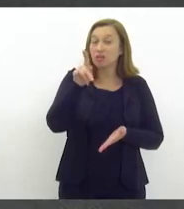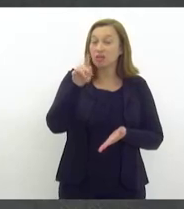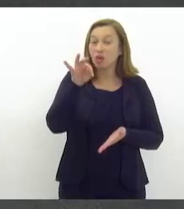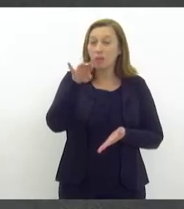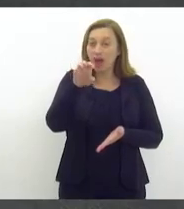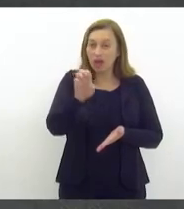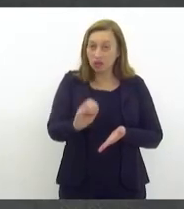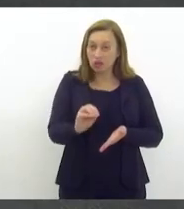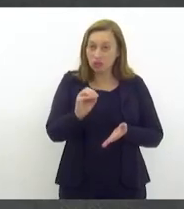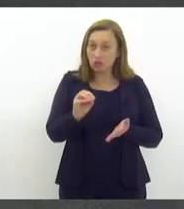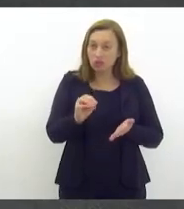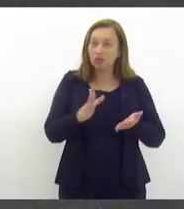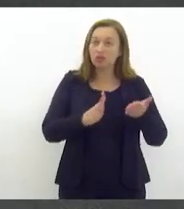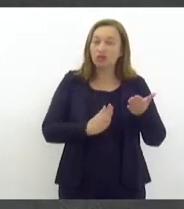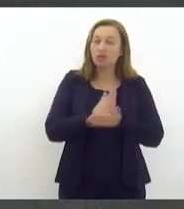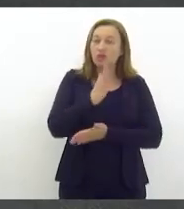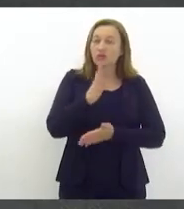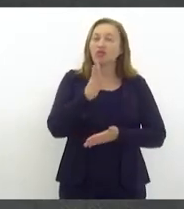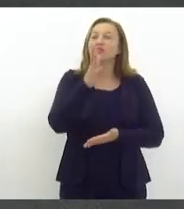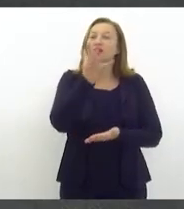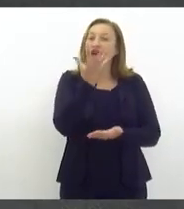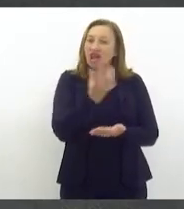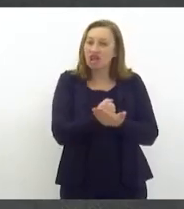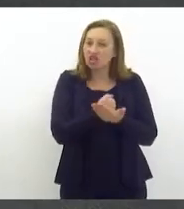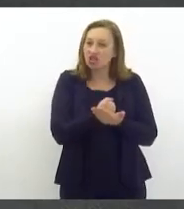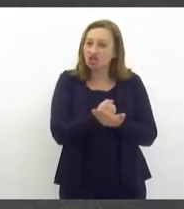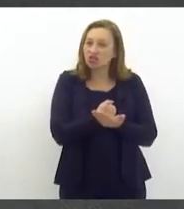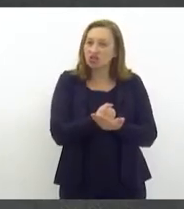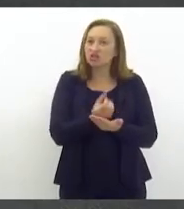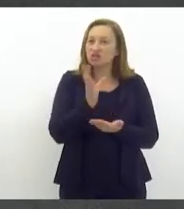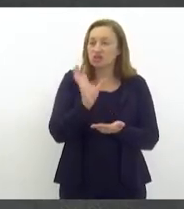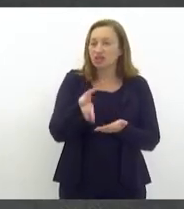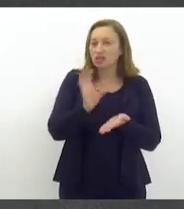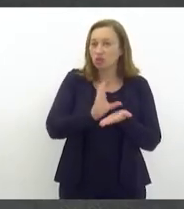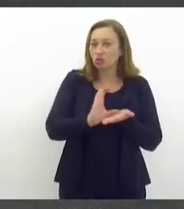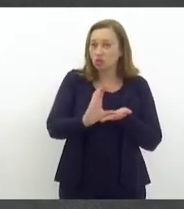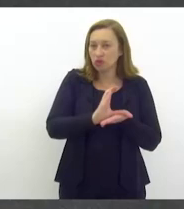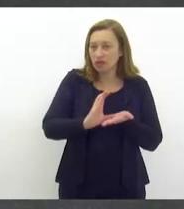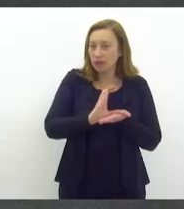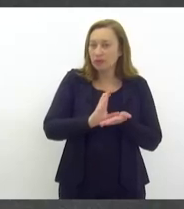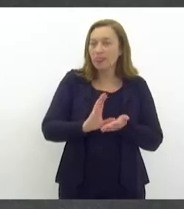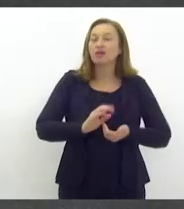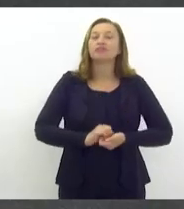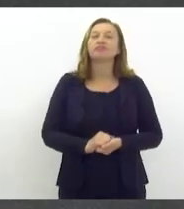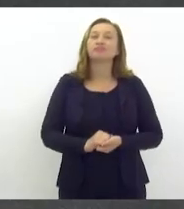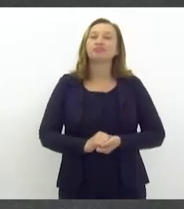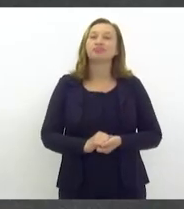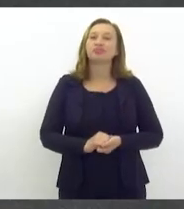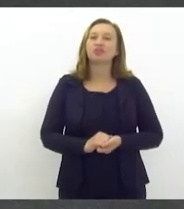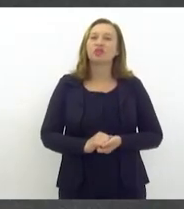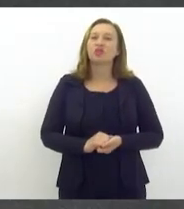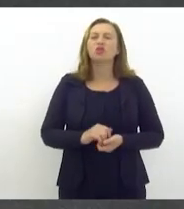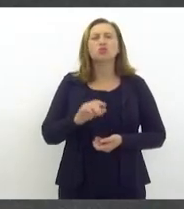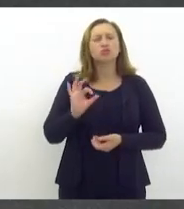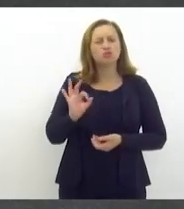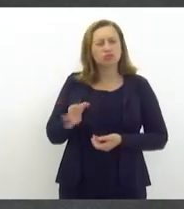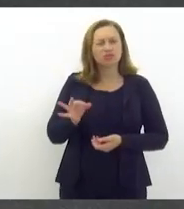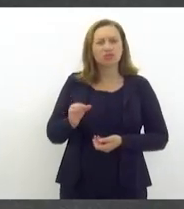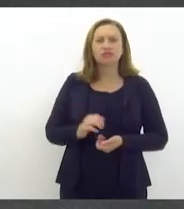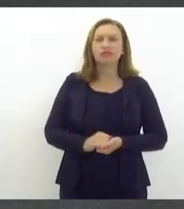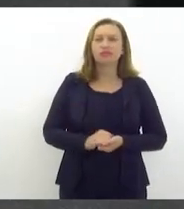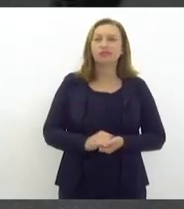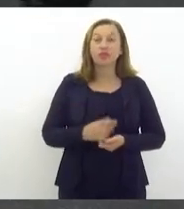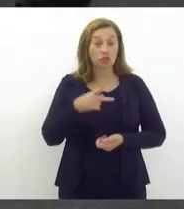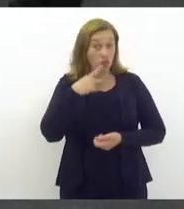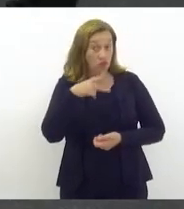o registro, evidentemente, no conselho. E no fundo, eu